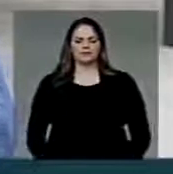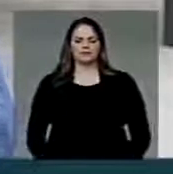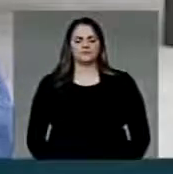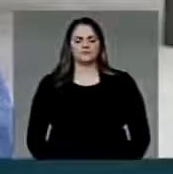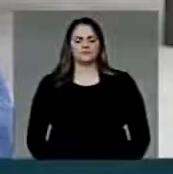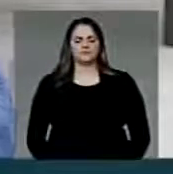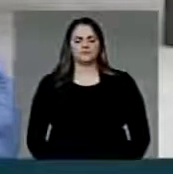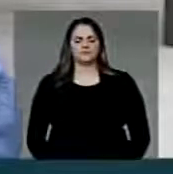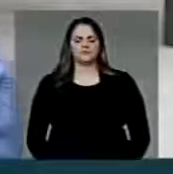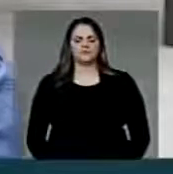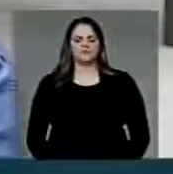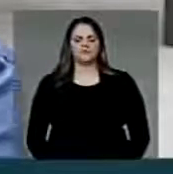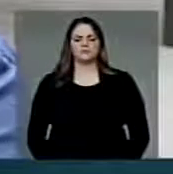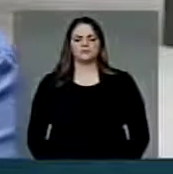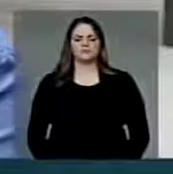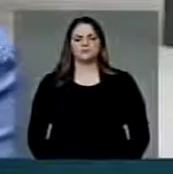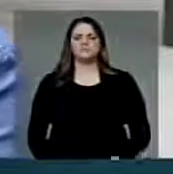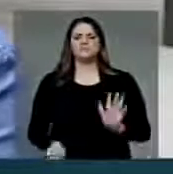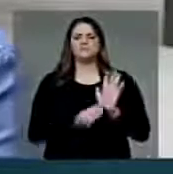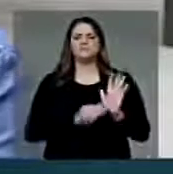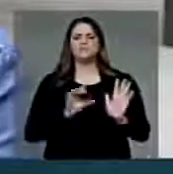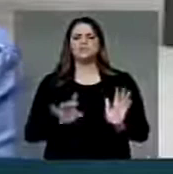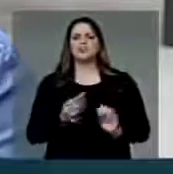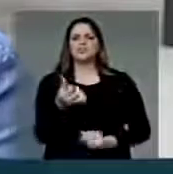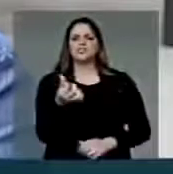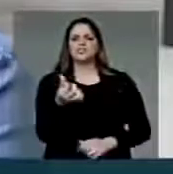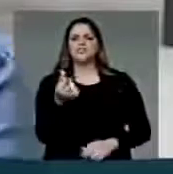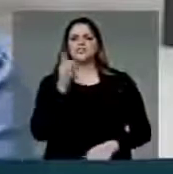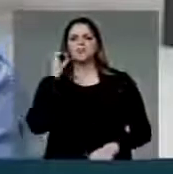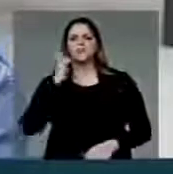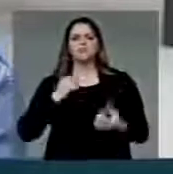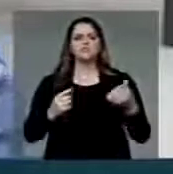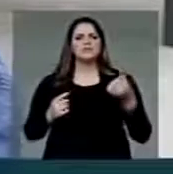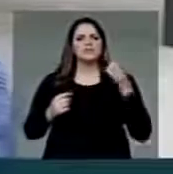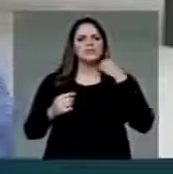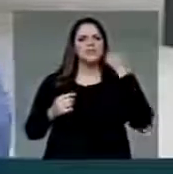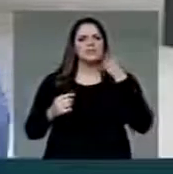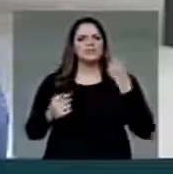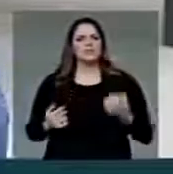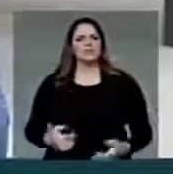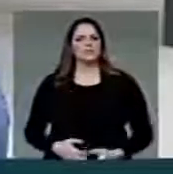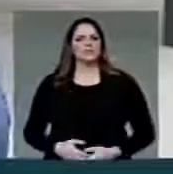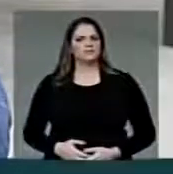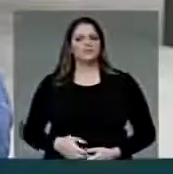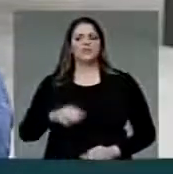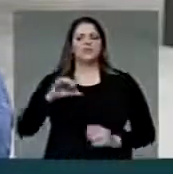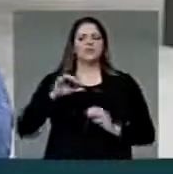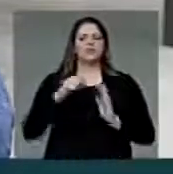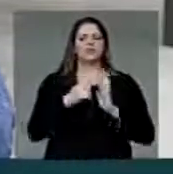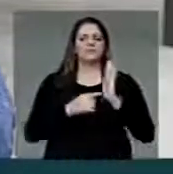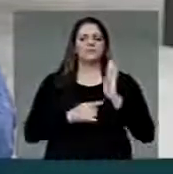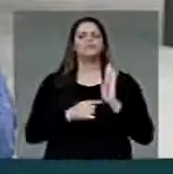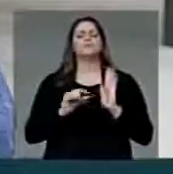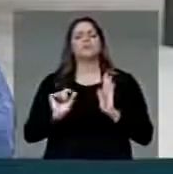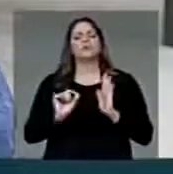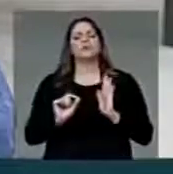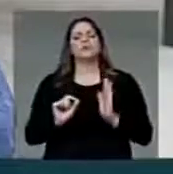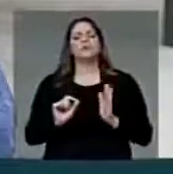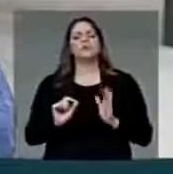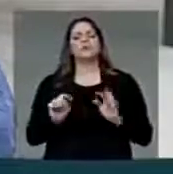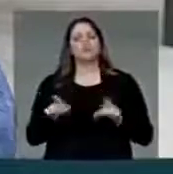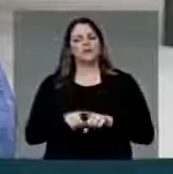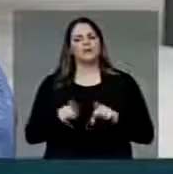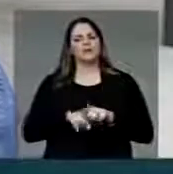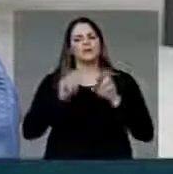o número de apenas 6 senadores e 6 deputados. Ponto 9º, verifica-se ainda ofensa ao